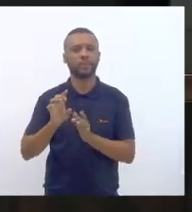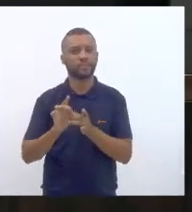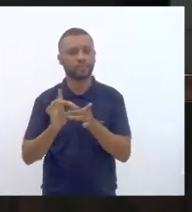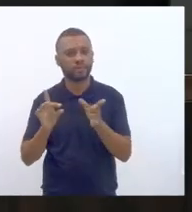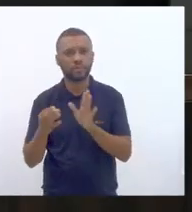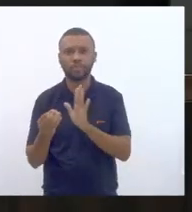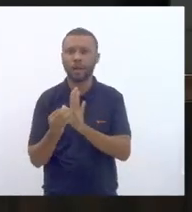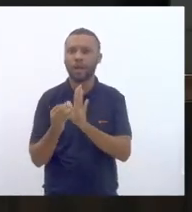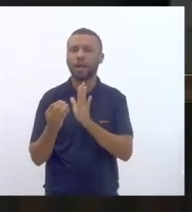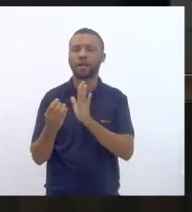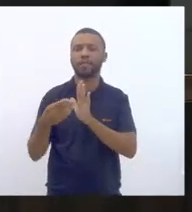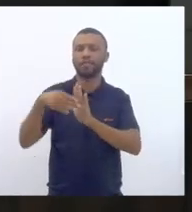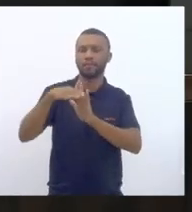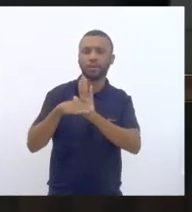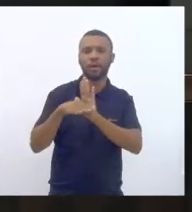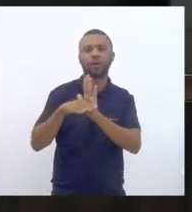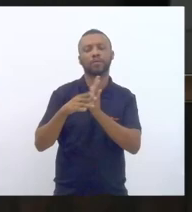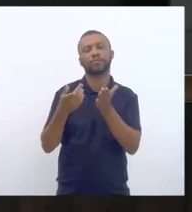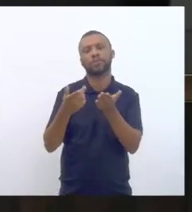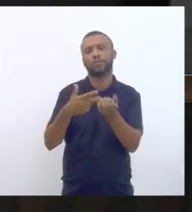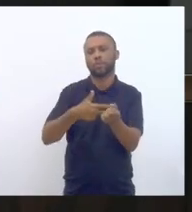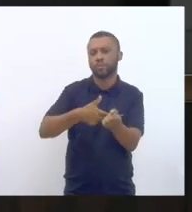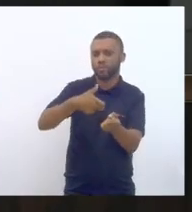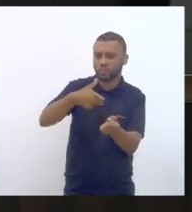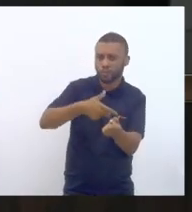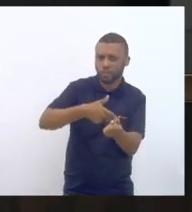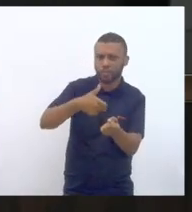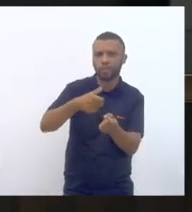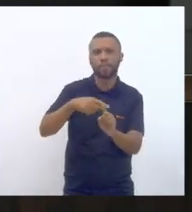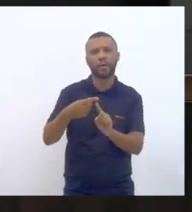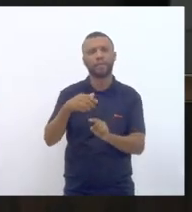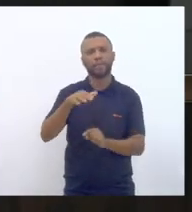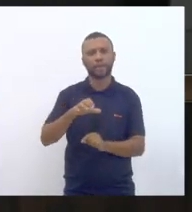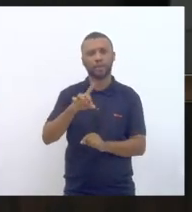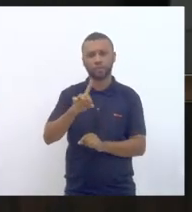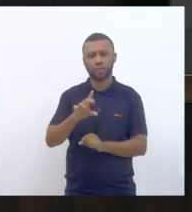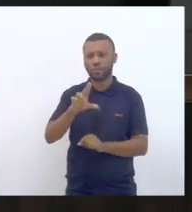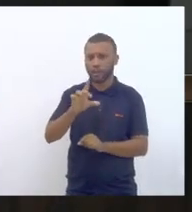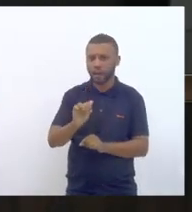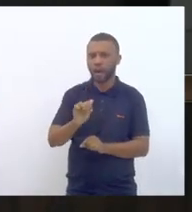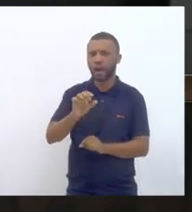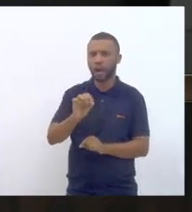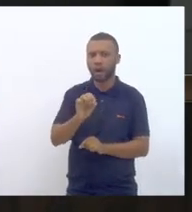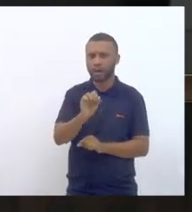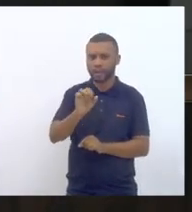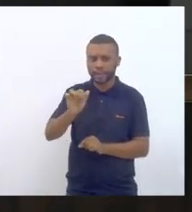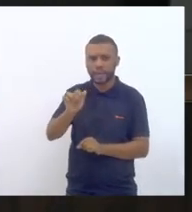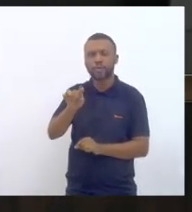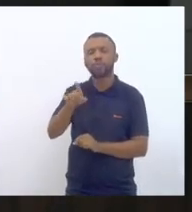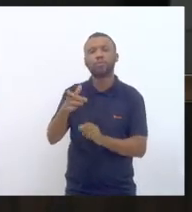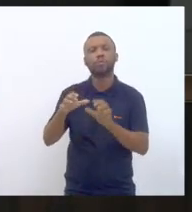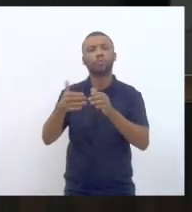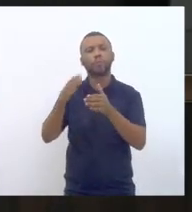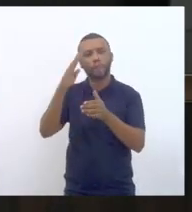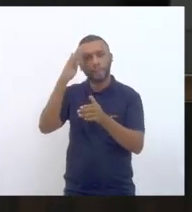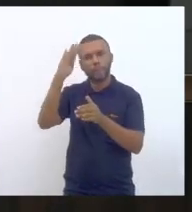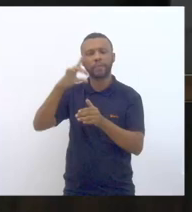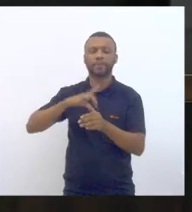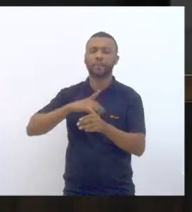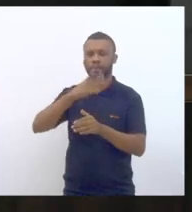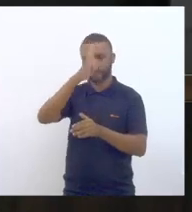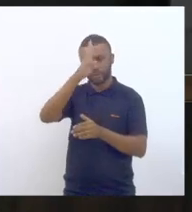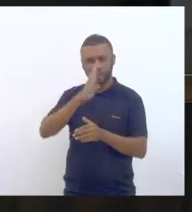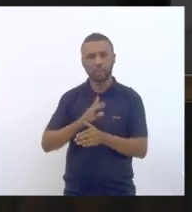sobre a inclusão dos doadores regulares de sangue e medula óssea no grupo de riscos, o grupo prioritário para receber